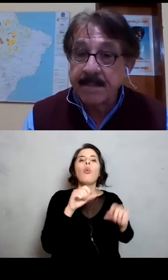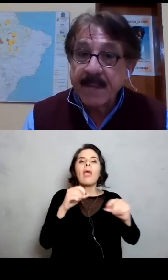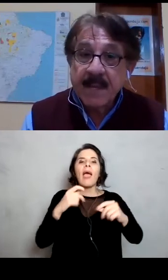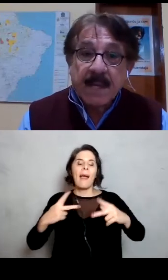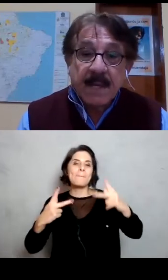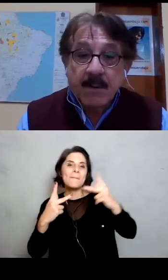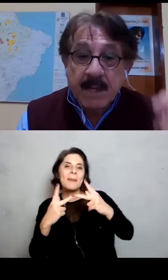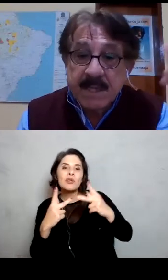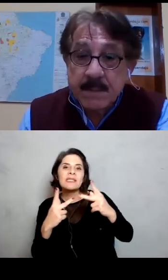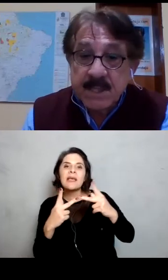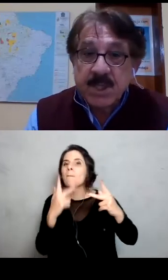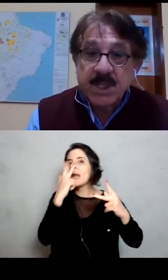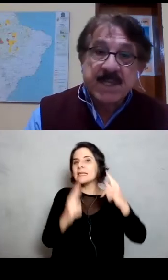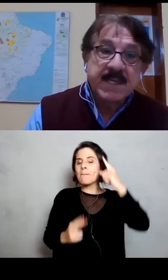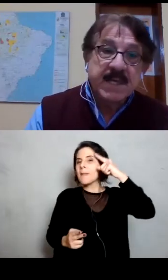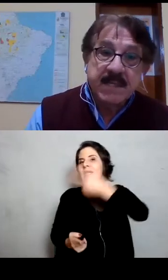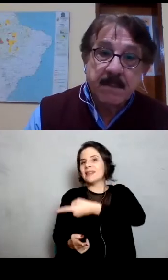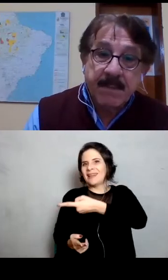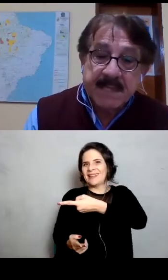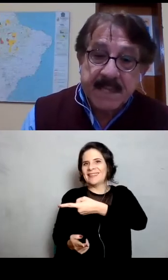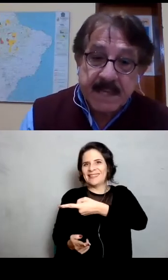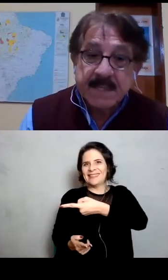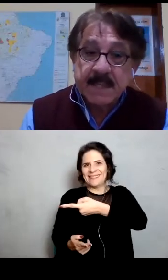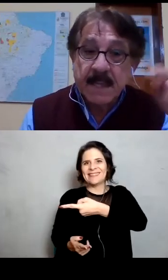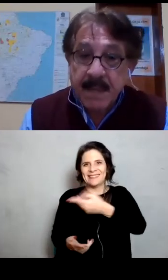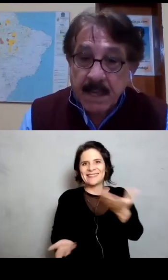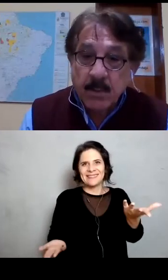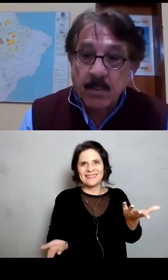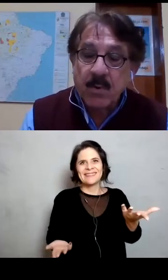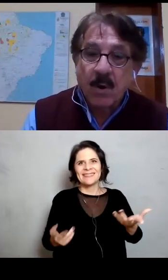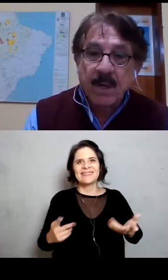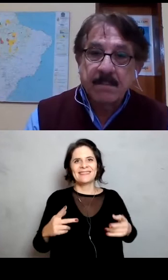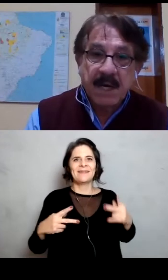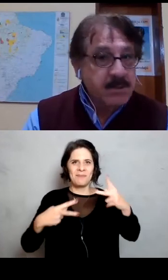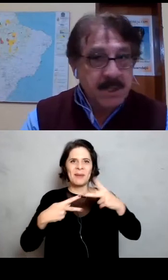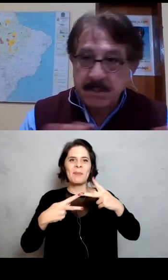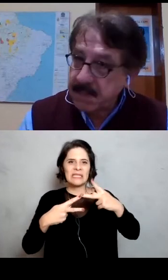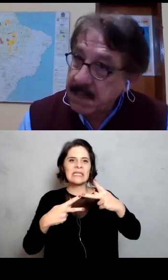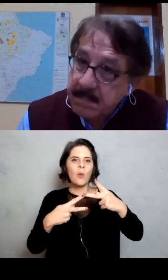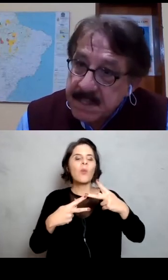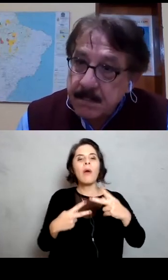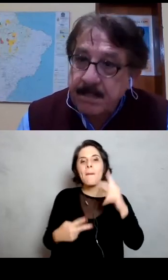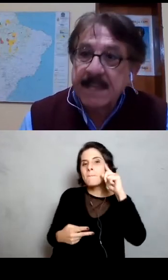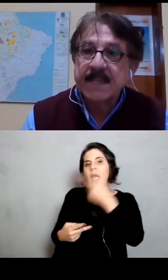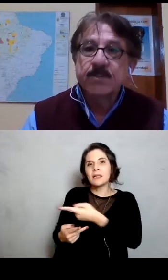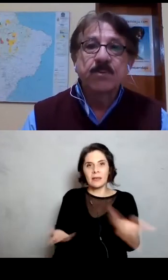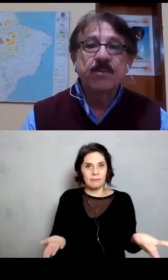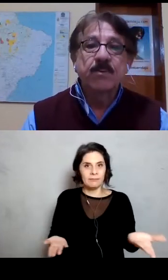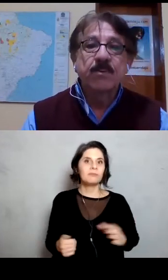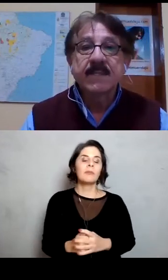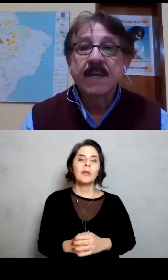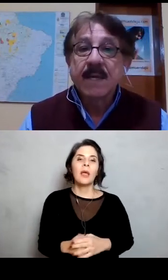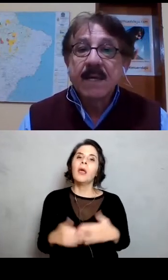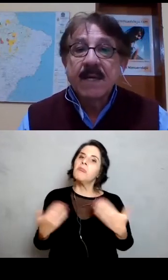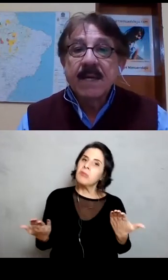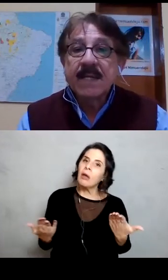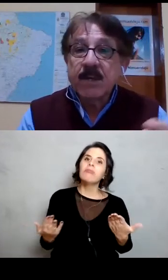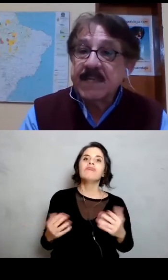sintagma. Agora, nas línguas indígenas lá em cima, brasileiras, e também no mongol lá embaixo, que não tem, em princípio, parentesco com